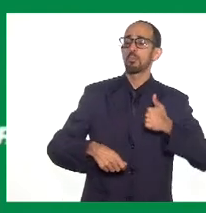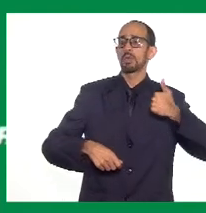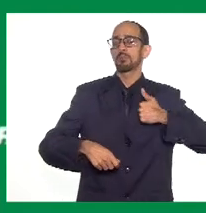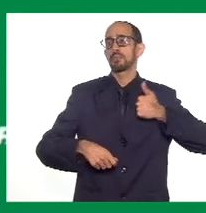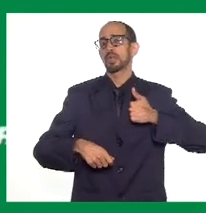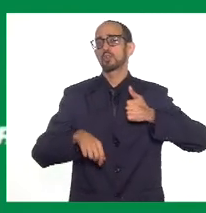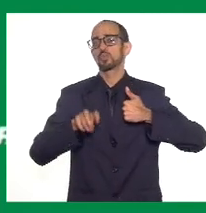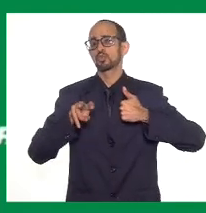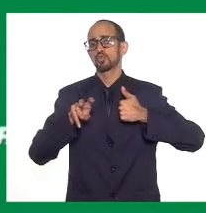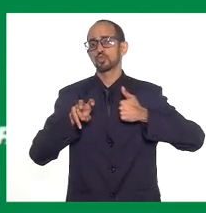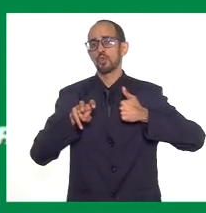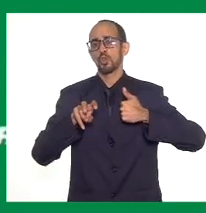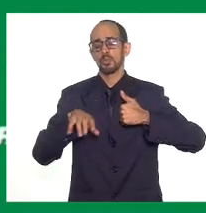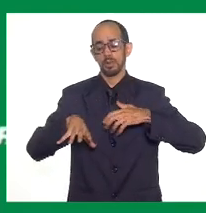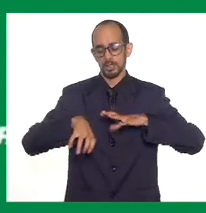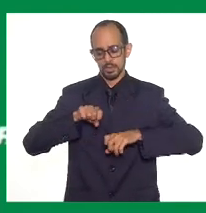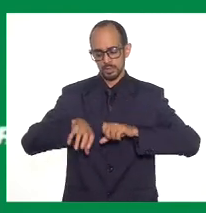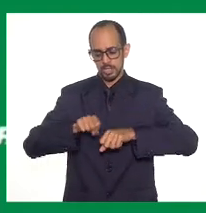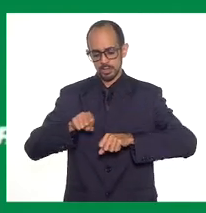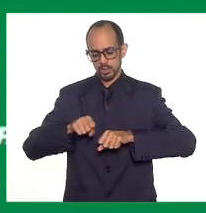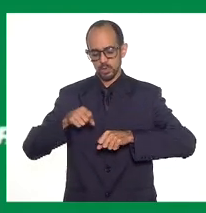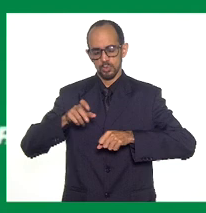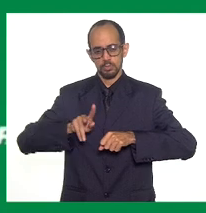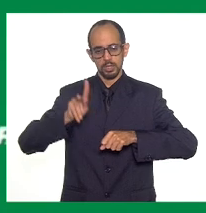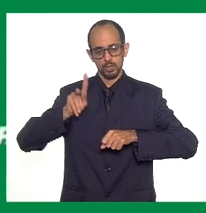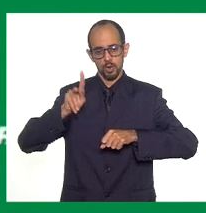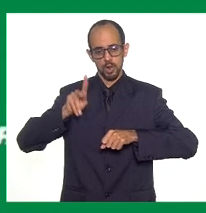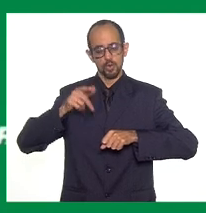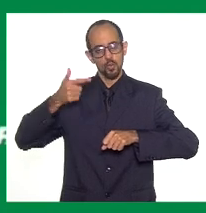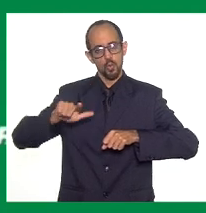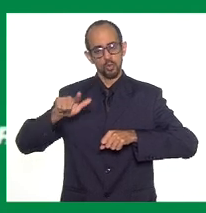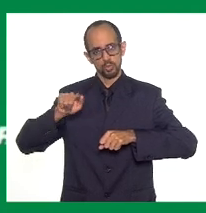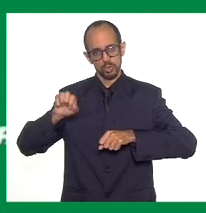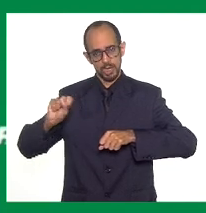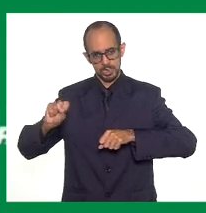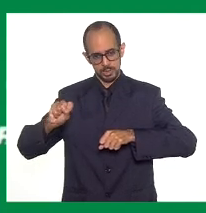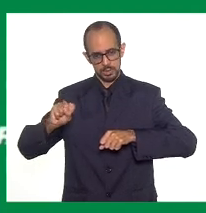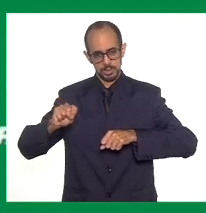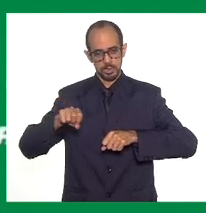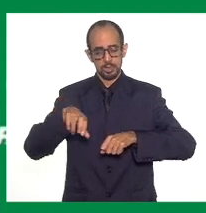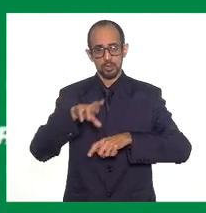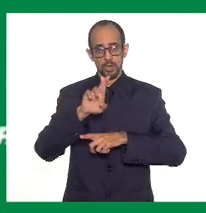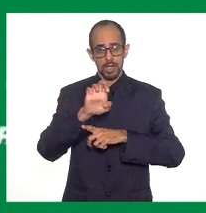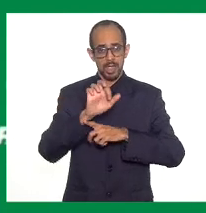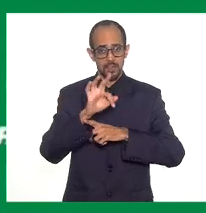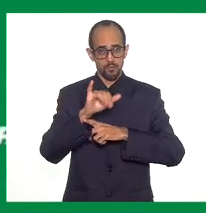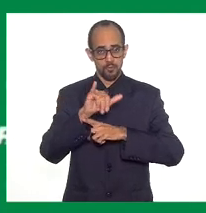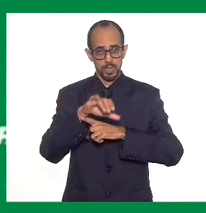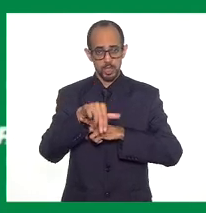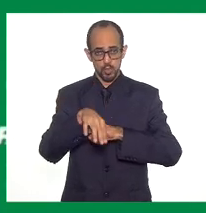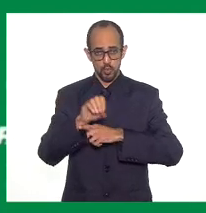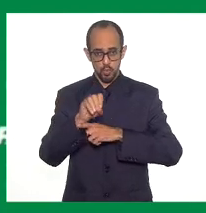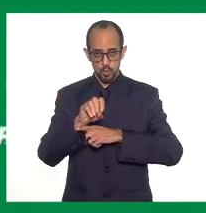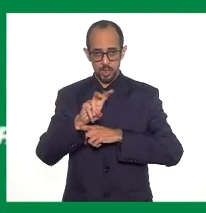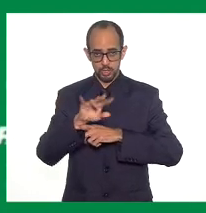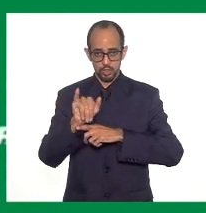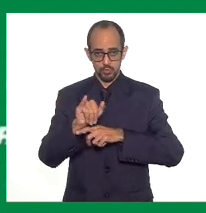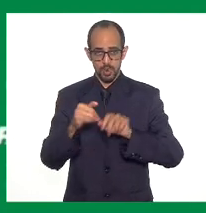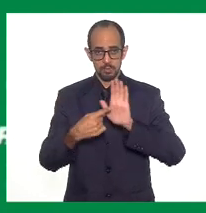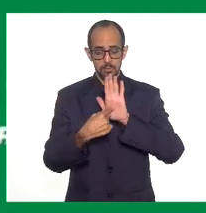sobre gás. Eu não vou demorar aqui nisso, mas a gente vai, no refino, passar do cenário atual, em que a